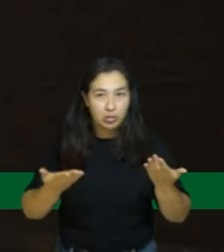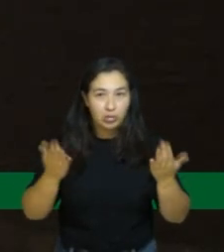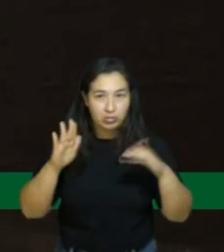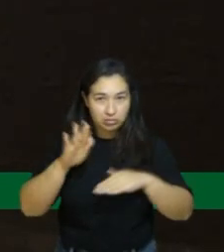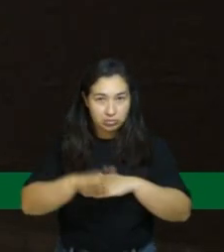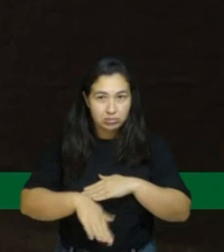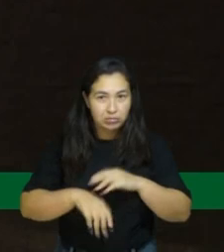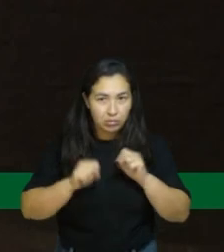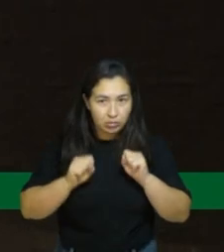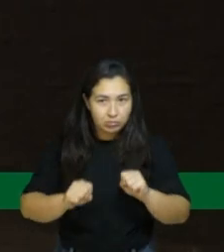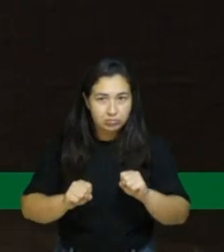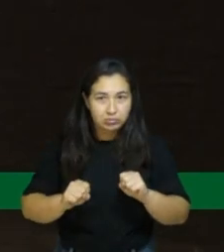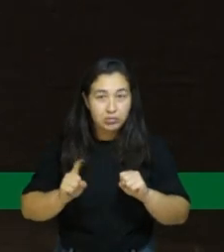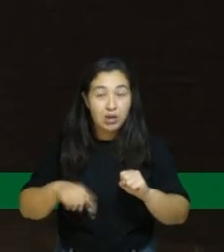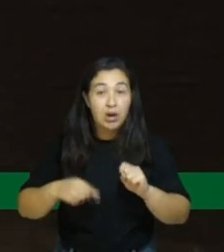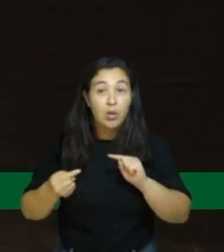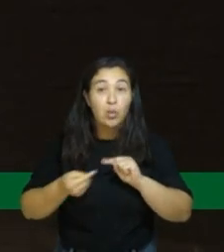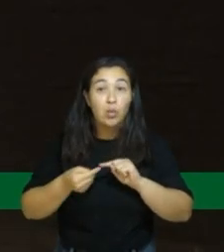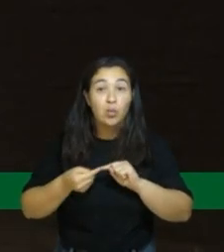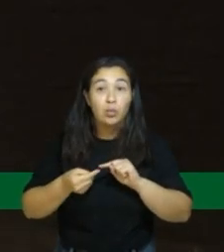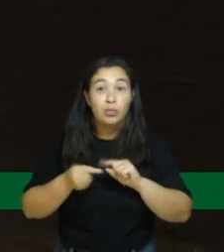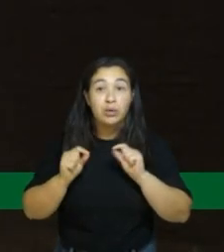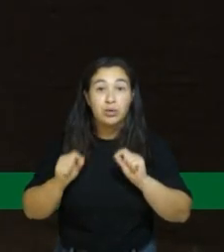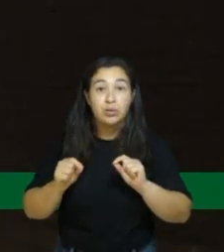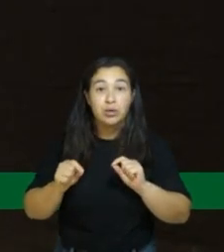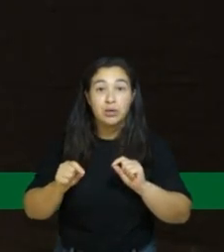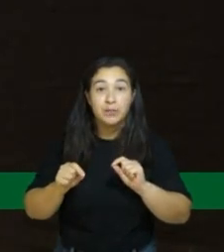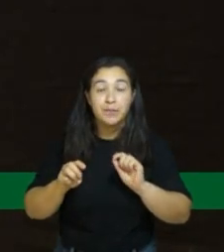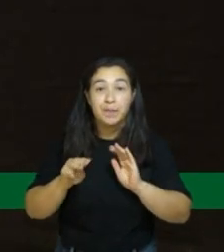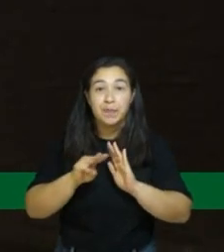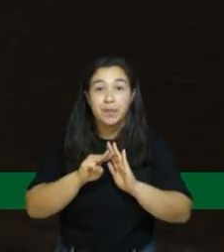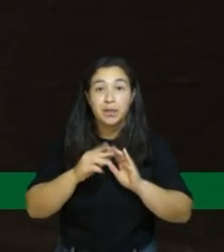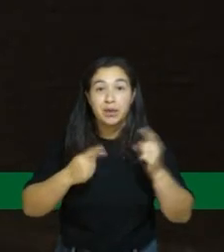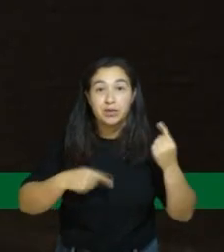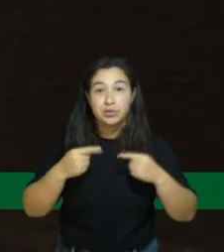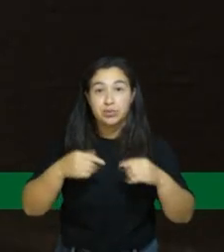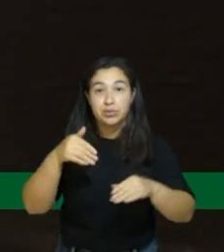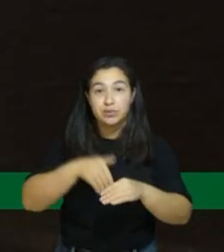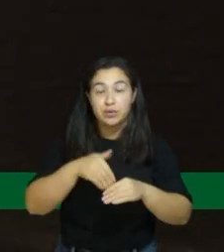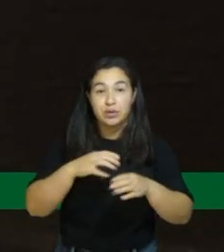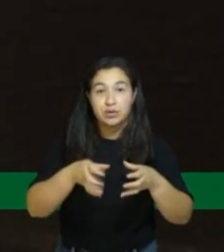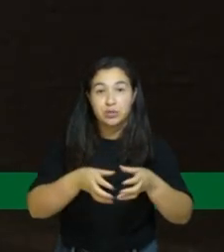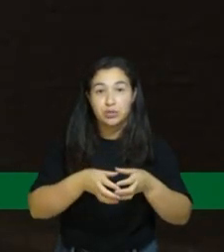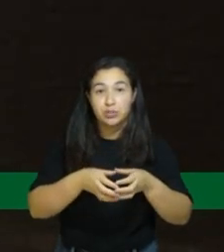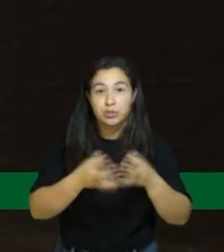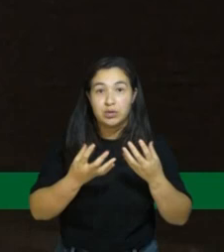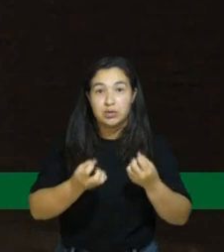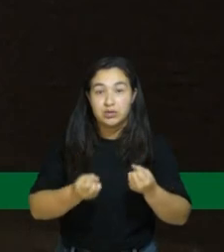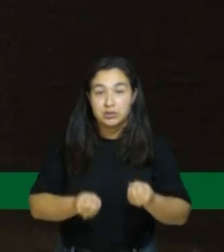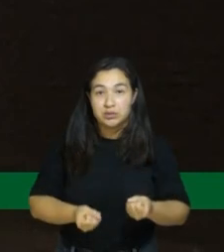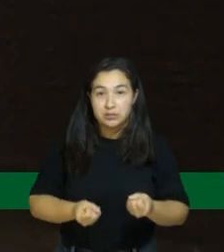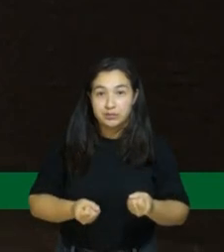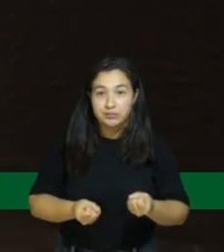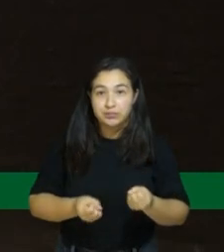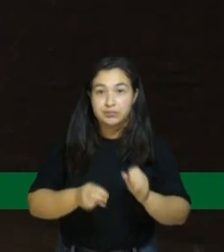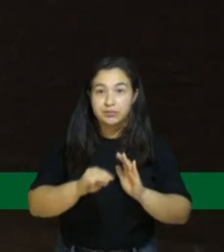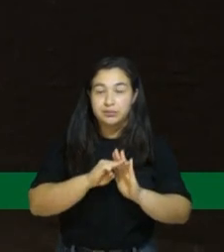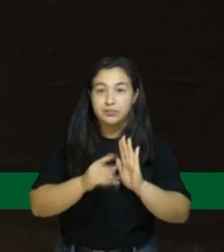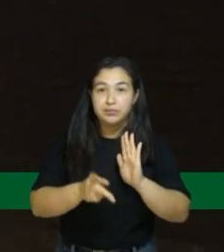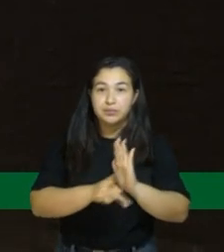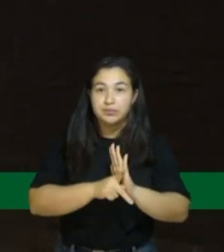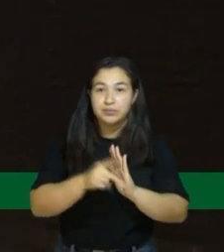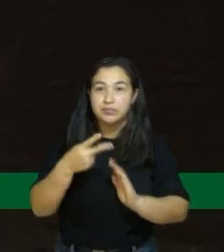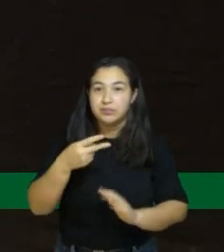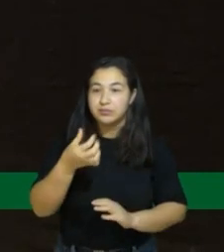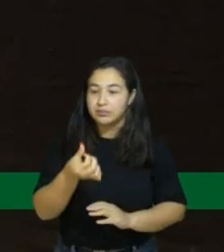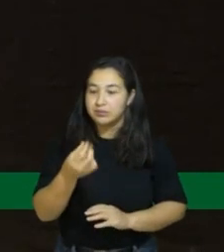hoje trata-se da da discussão e votação em turn único da admissibilidade da Medida Provisória